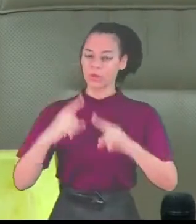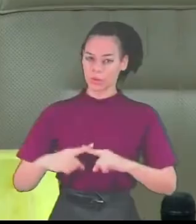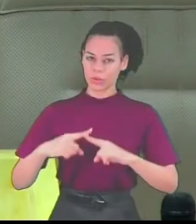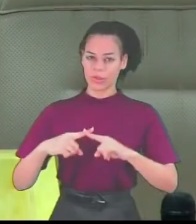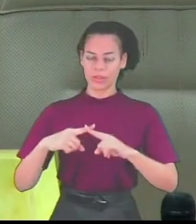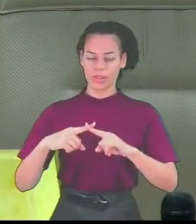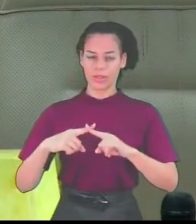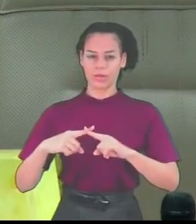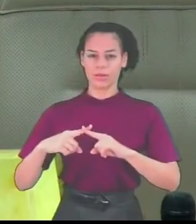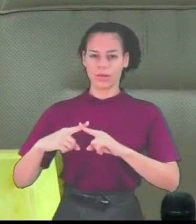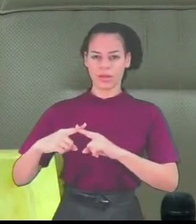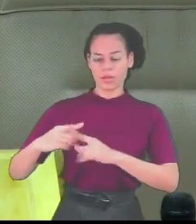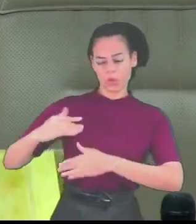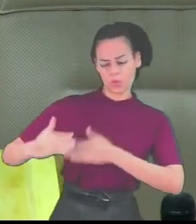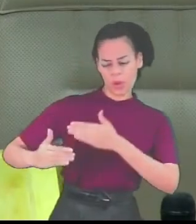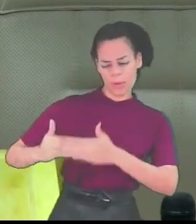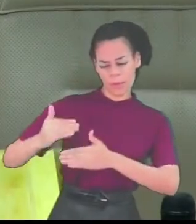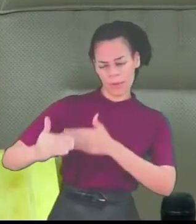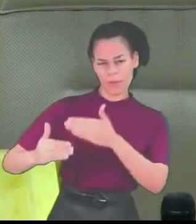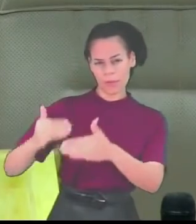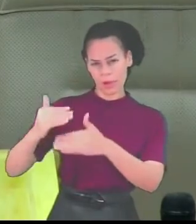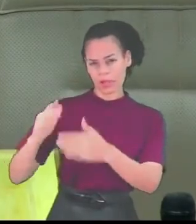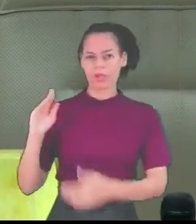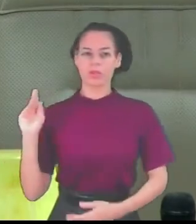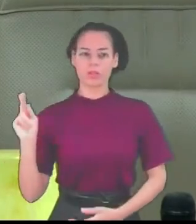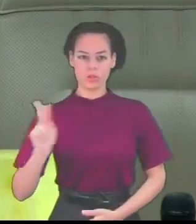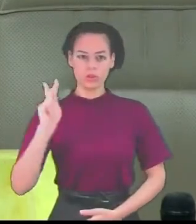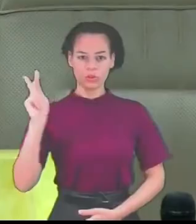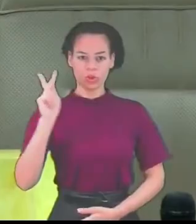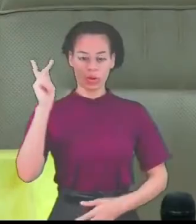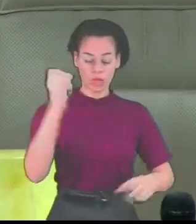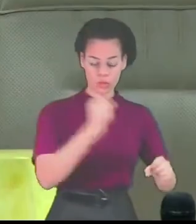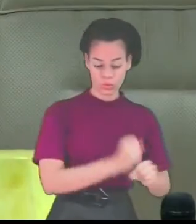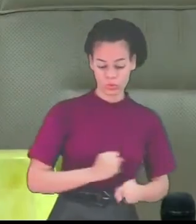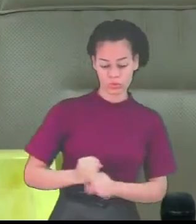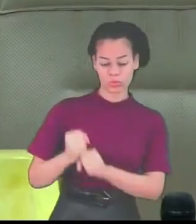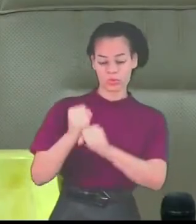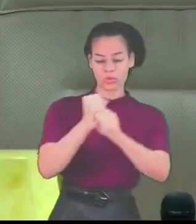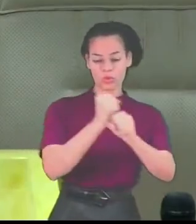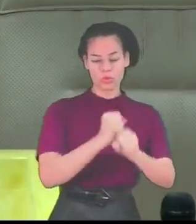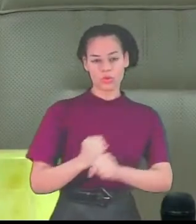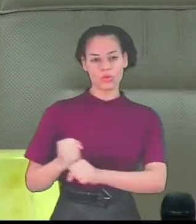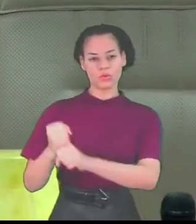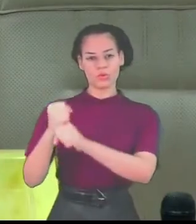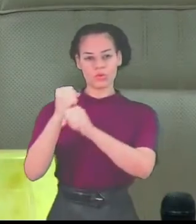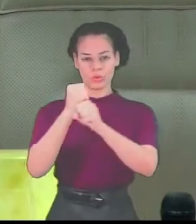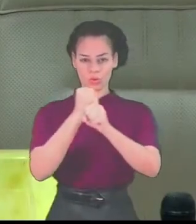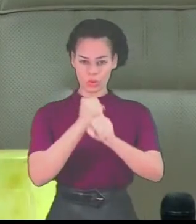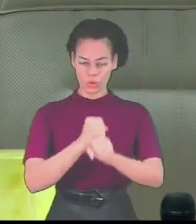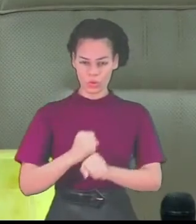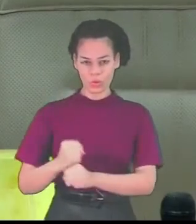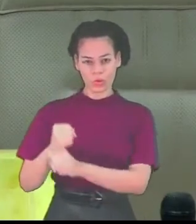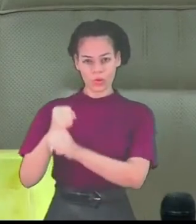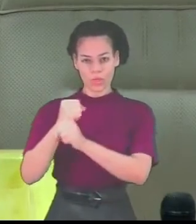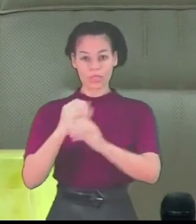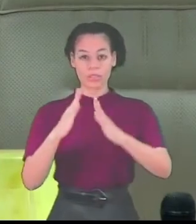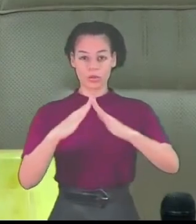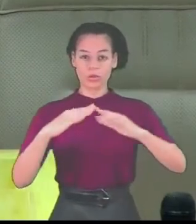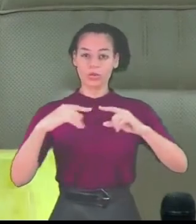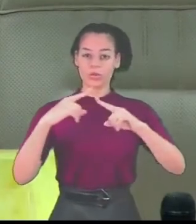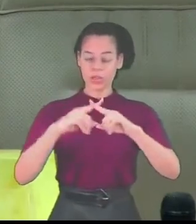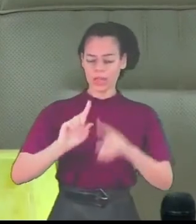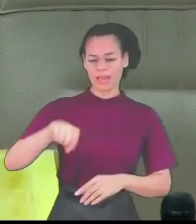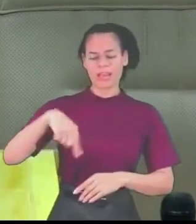ele passa pela sequência Histórica de construção e de destruição